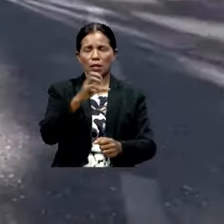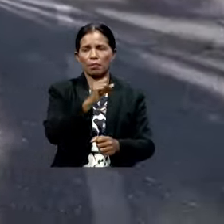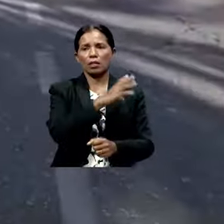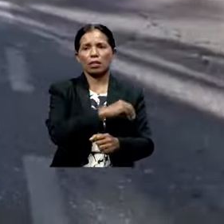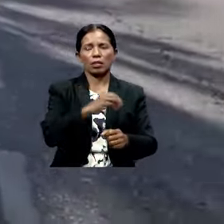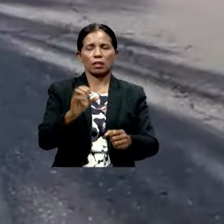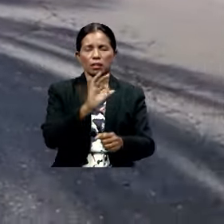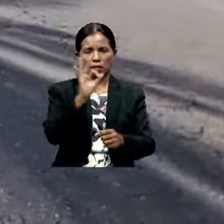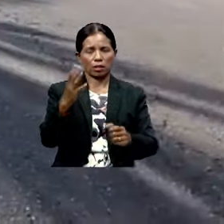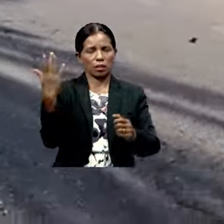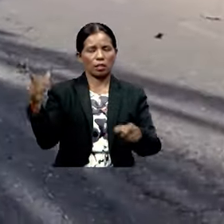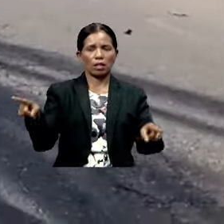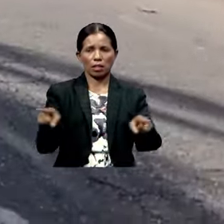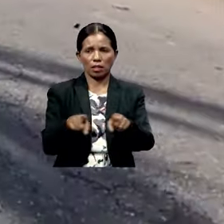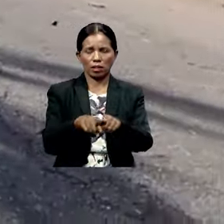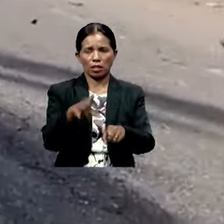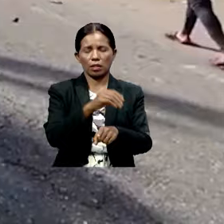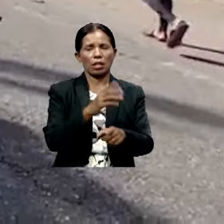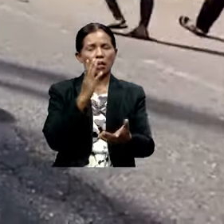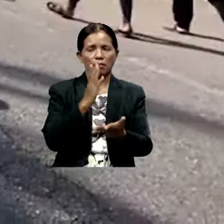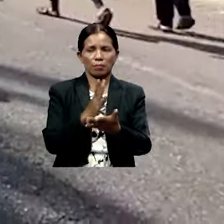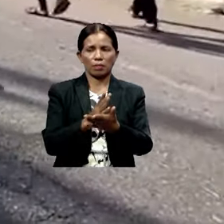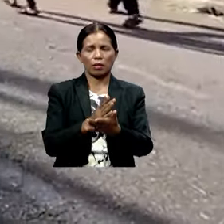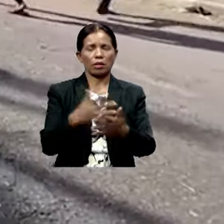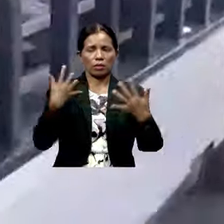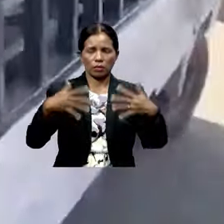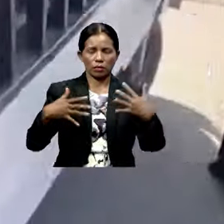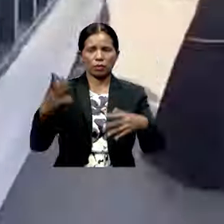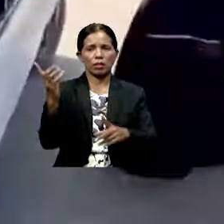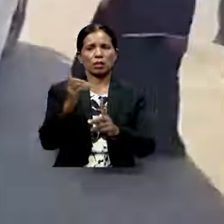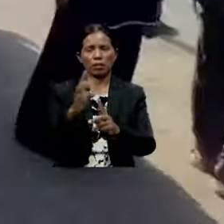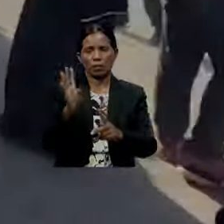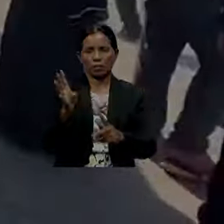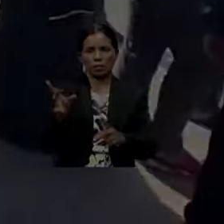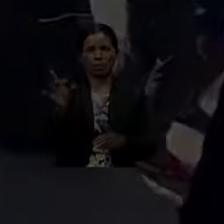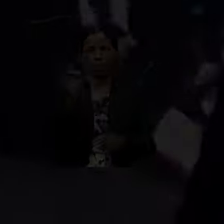sexta ne sai hanesam pausa da hulu durante conflito e alorn hatnulu resinualo.